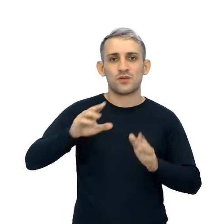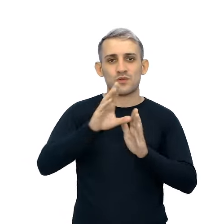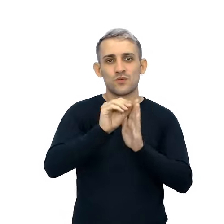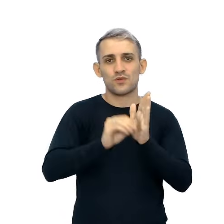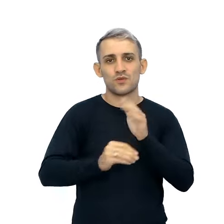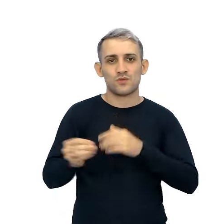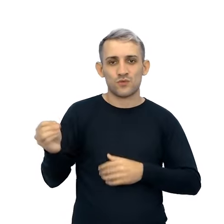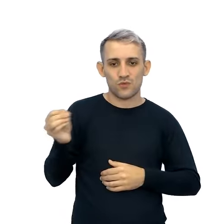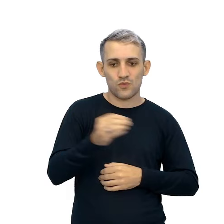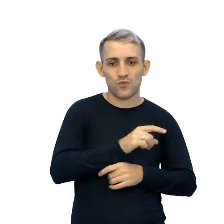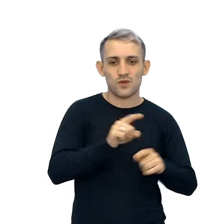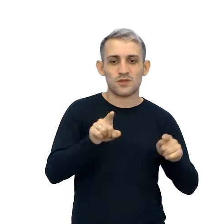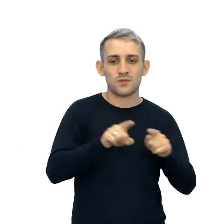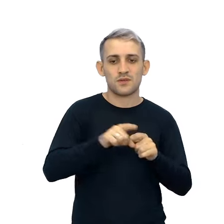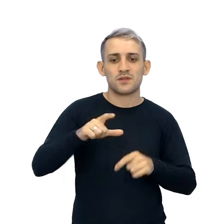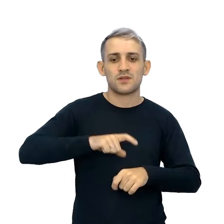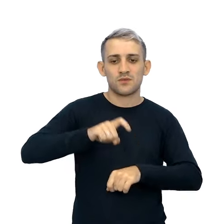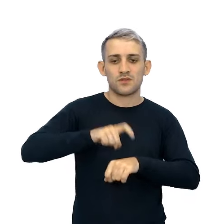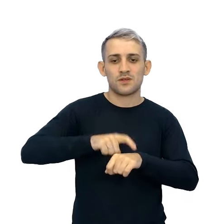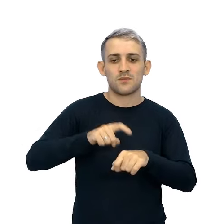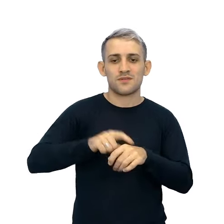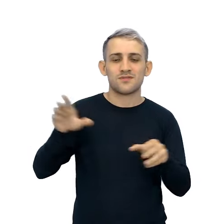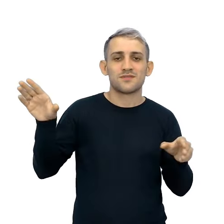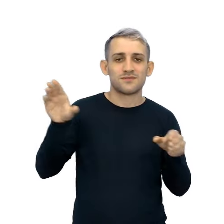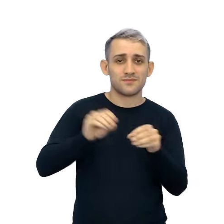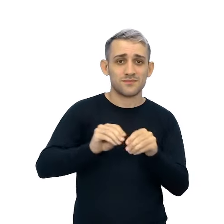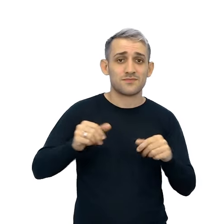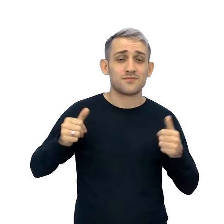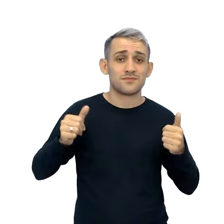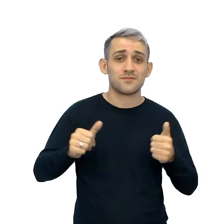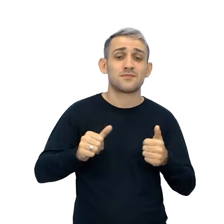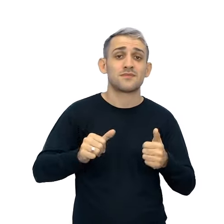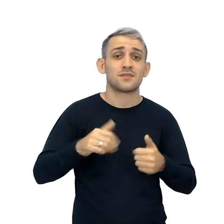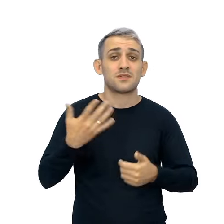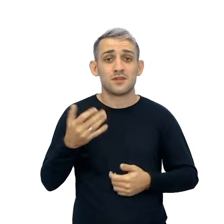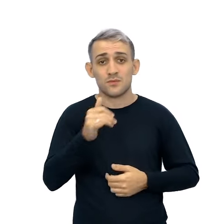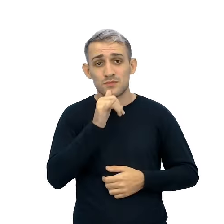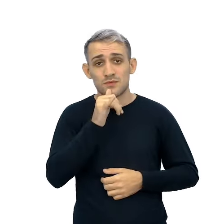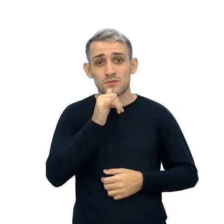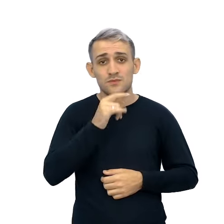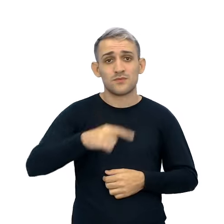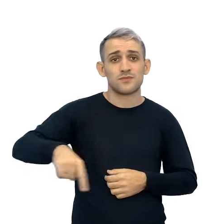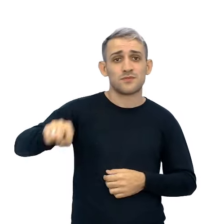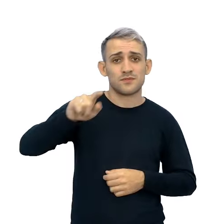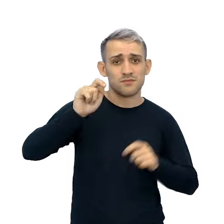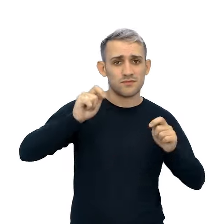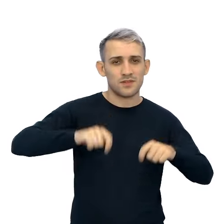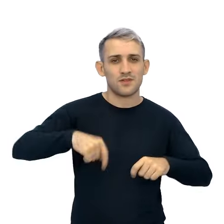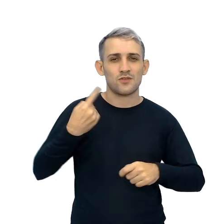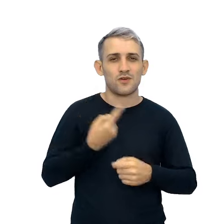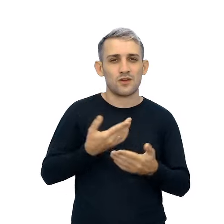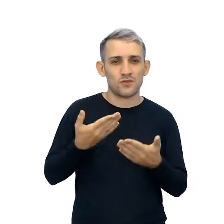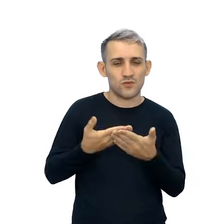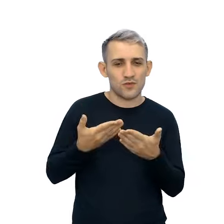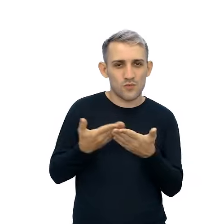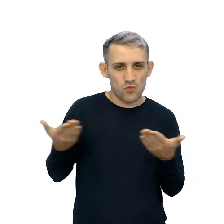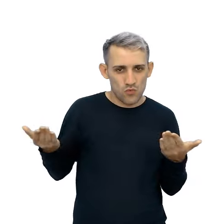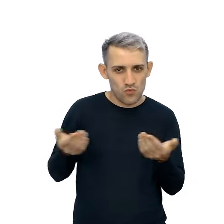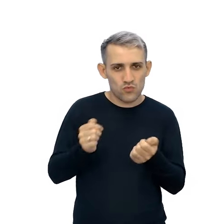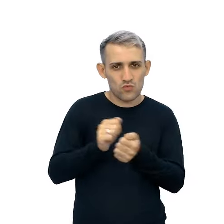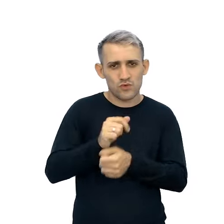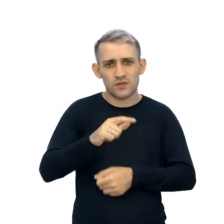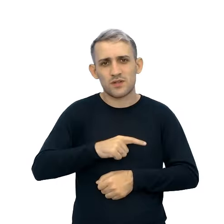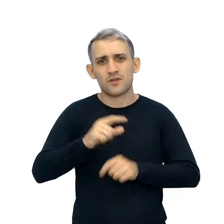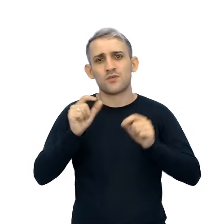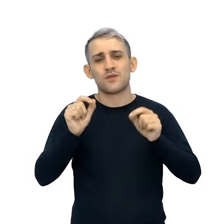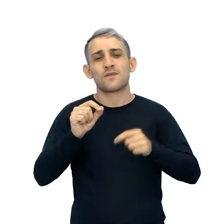e nós temos aqui um momento de sistematização. Então, olha, para evidenciar o que nós fizemos com vocês nessa pauta de hoje,